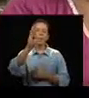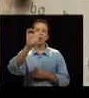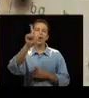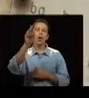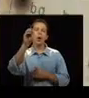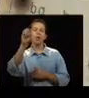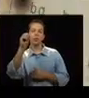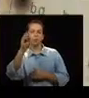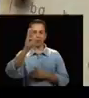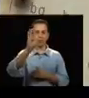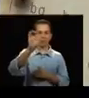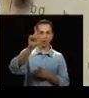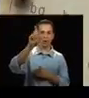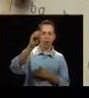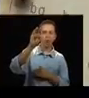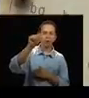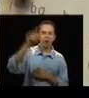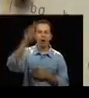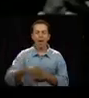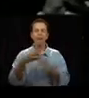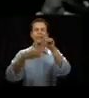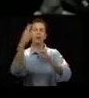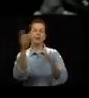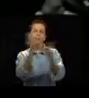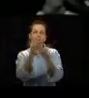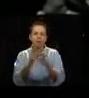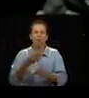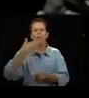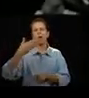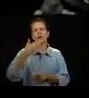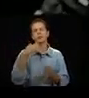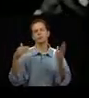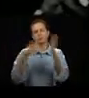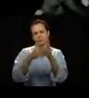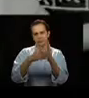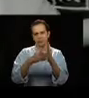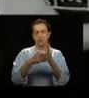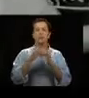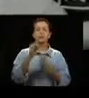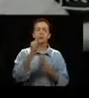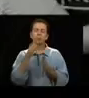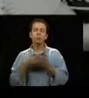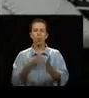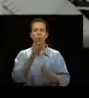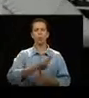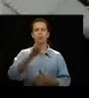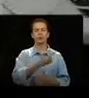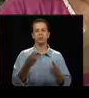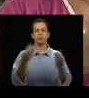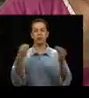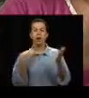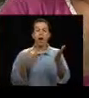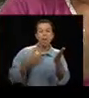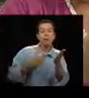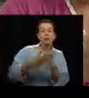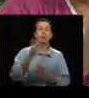belota. Então você sabe, belota são 3 sílabas fáceis, mais fáceis, não é? E muito usadas.